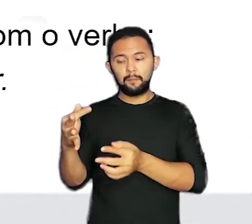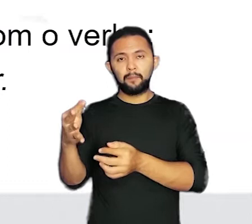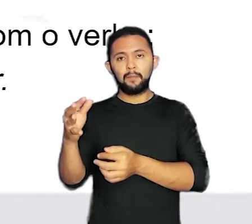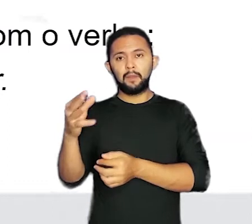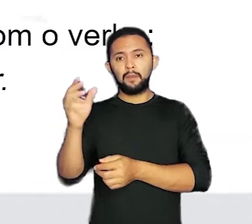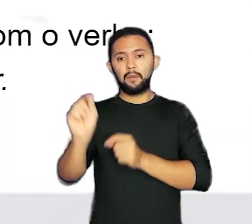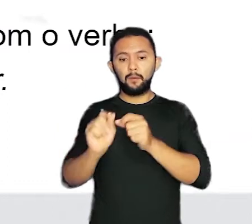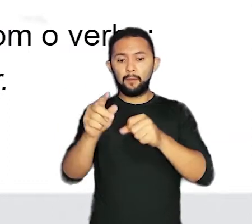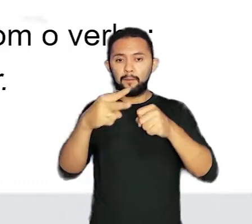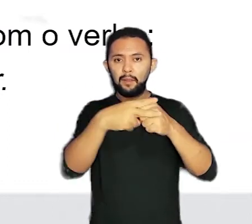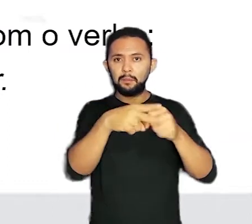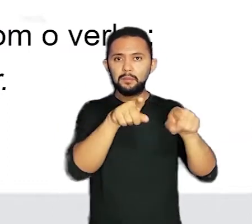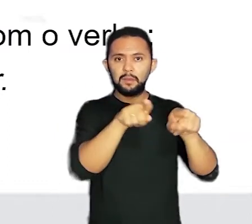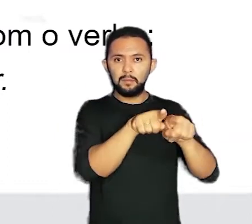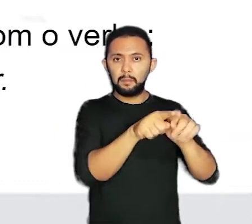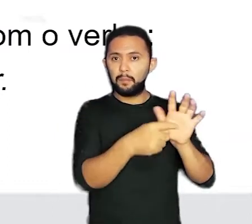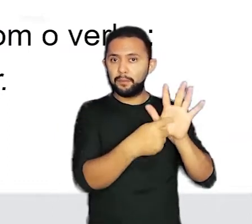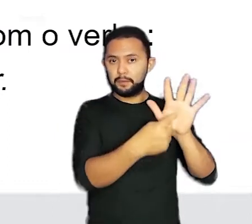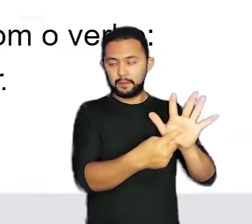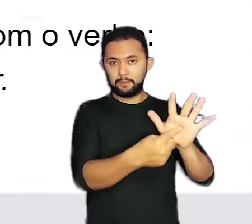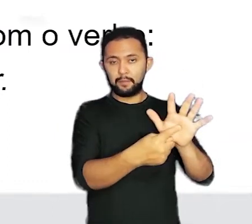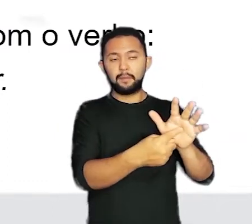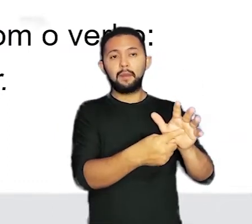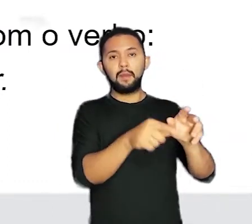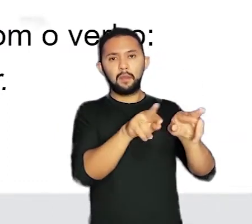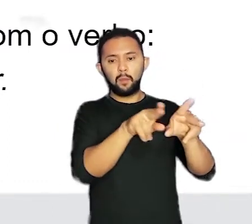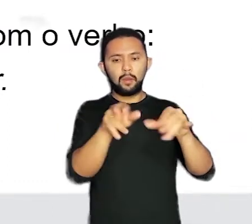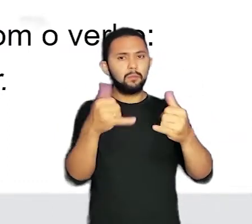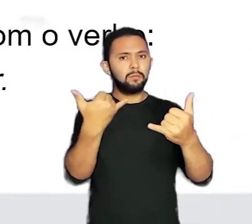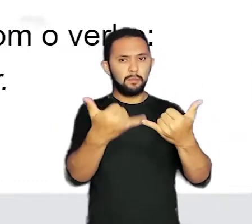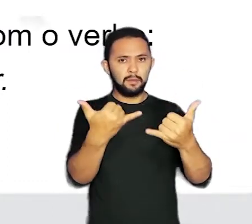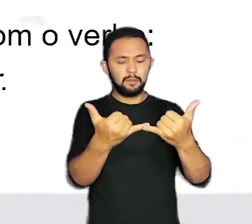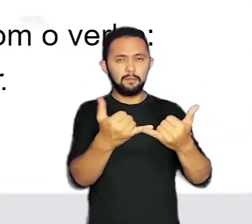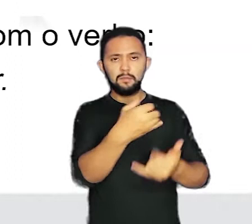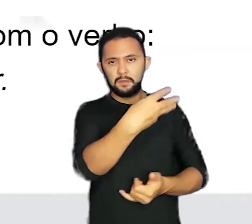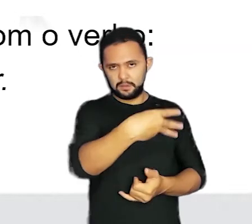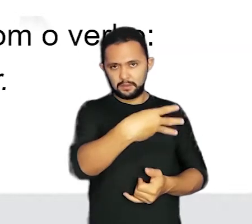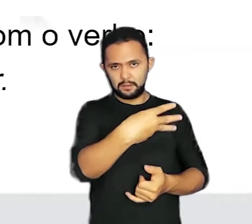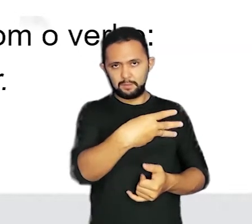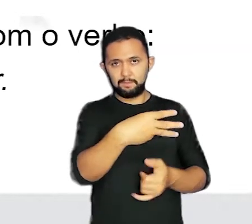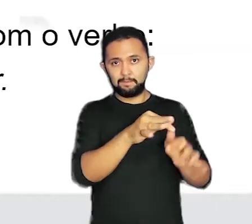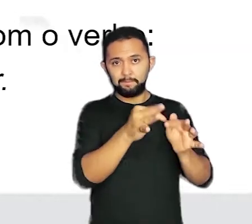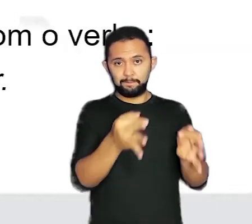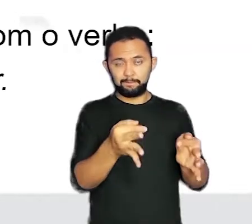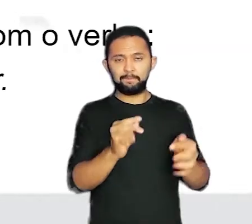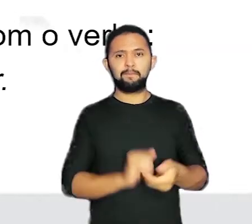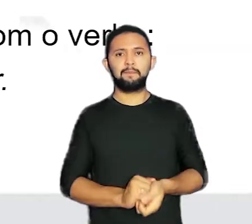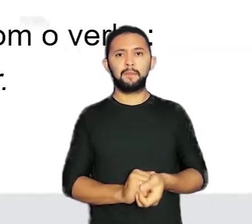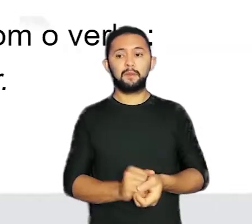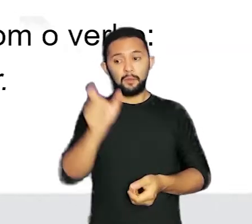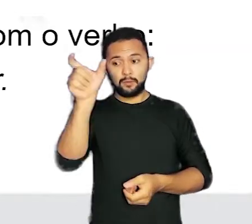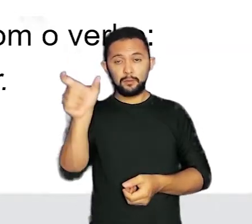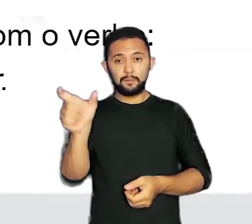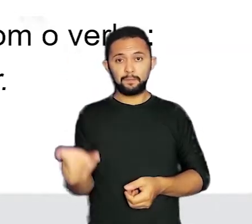tem que aparecer também na mesma pessoa e no mesmo número. Terceira pessoa do singular, tá? Então, o